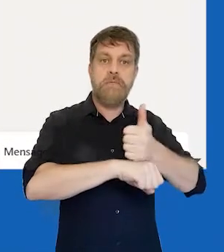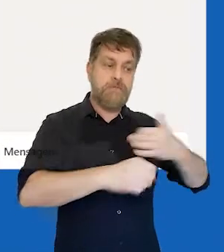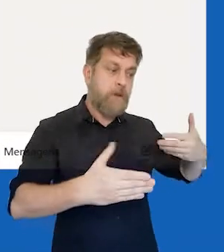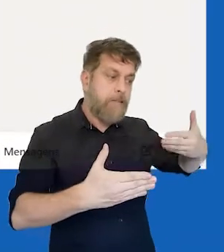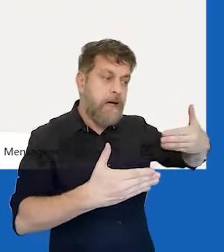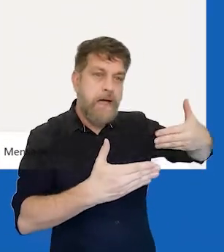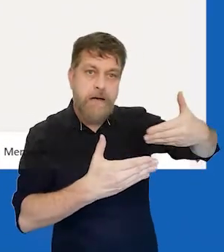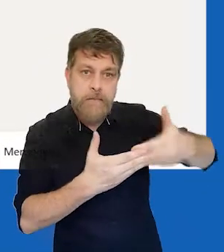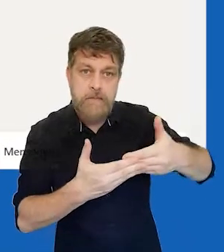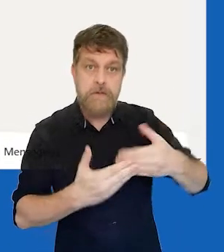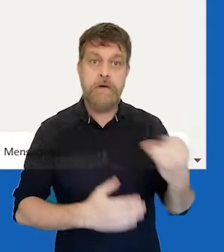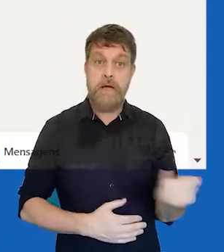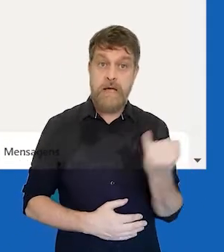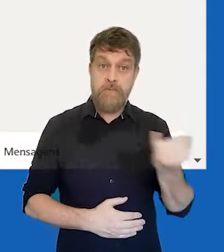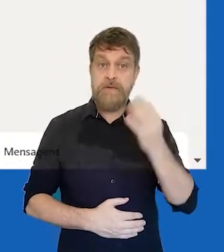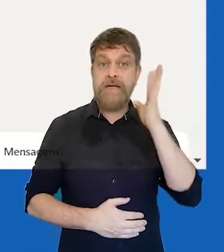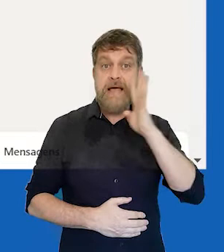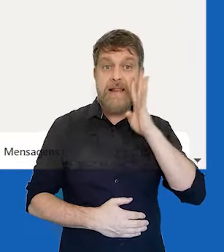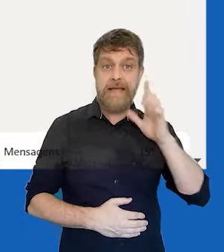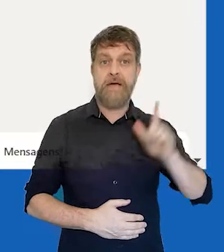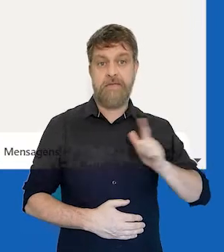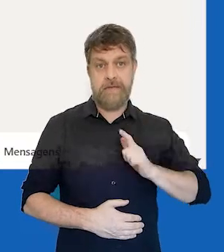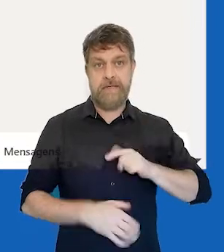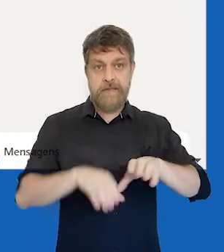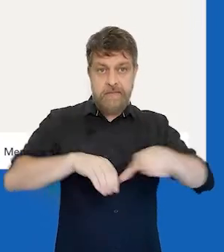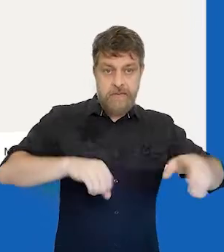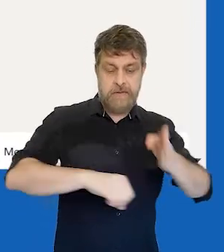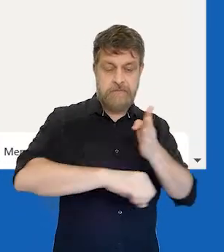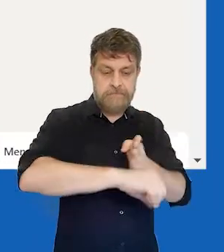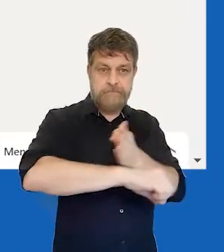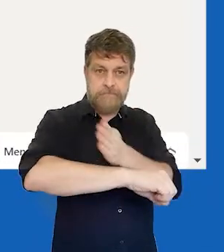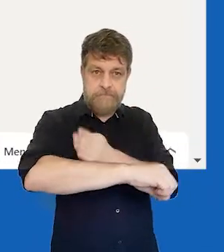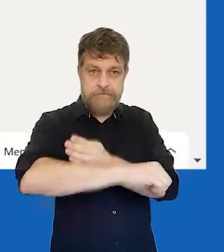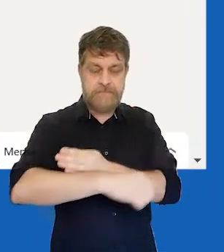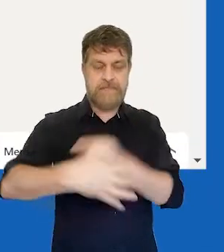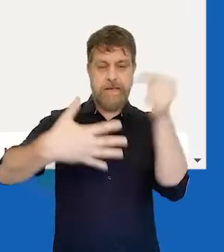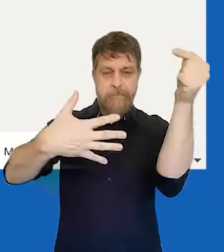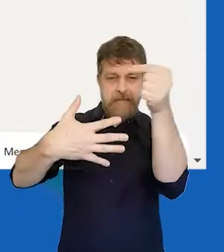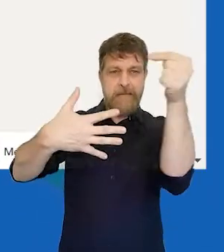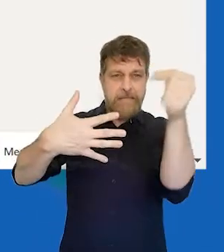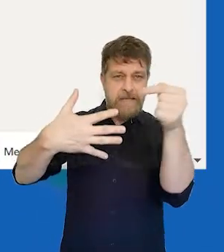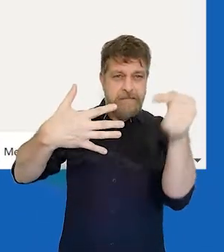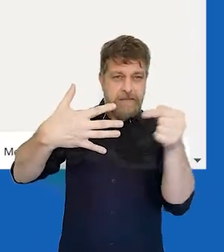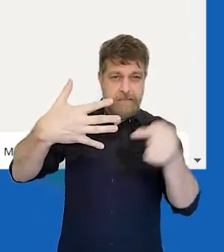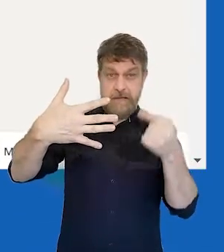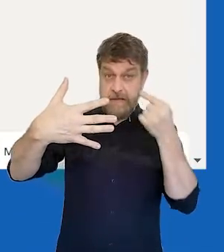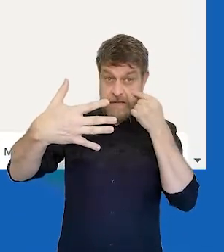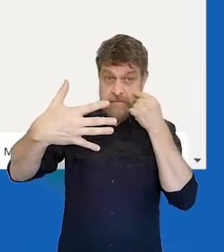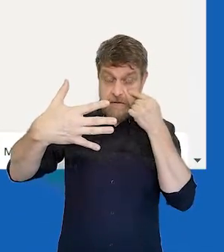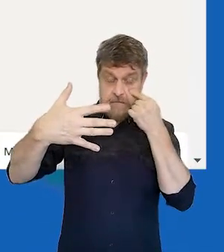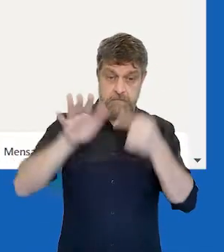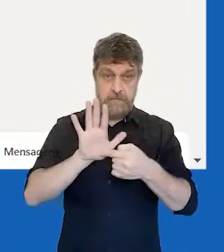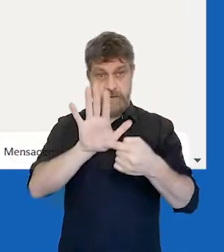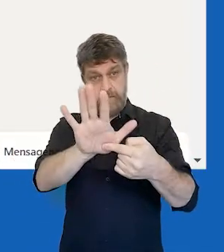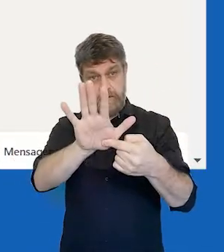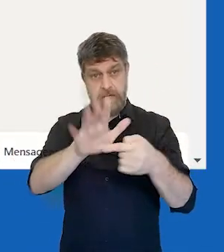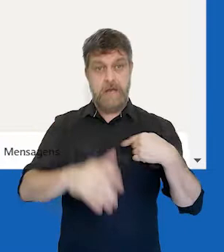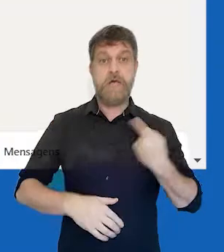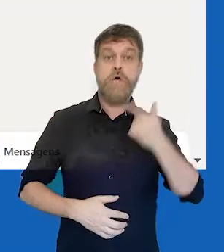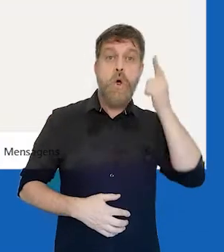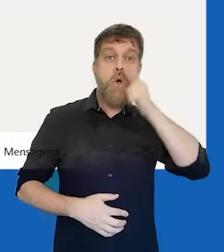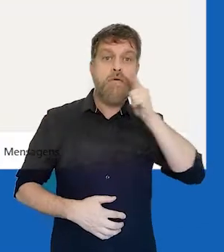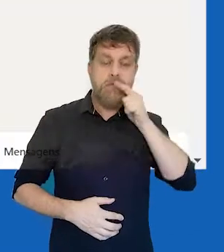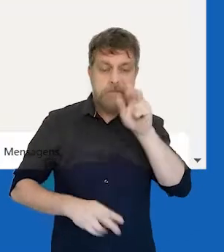é importante e é legal que a gente dívida por bullet-points outra 5 né esses pontinhos que eu coloquei aqui no meu para que a gente consiga